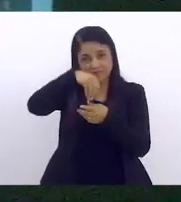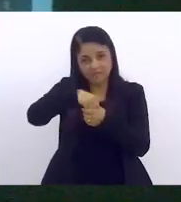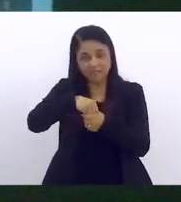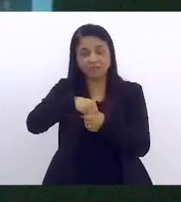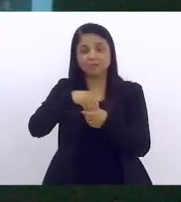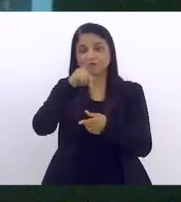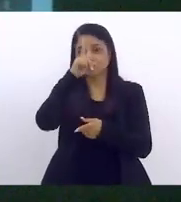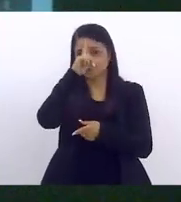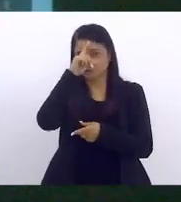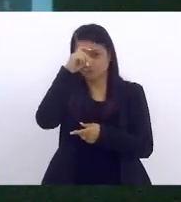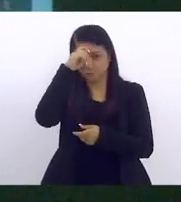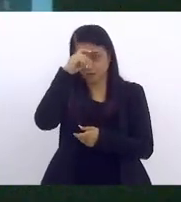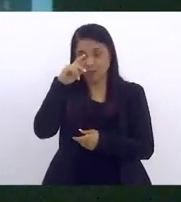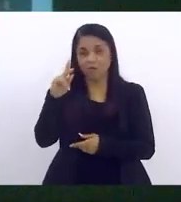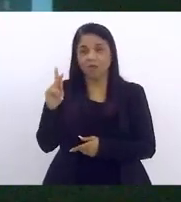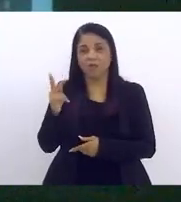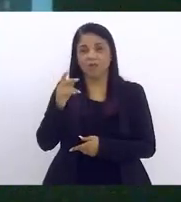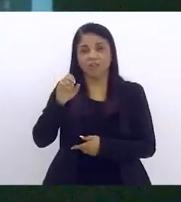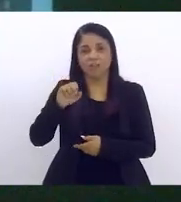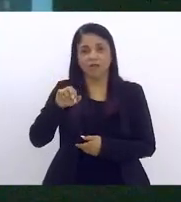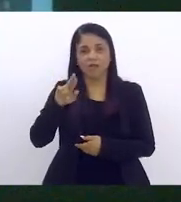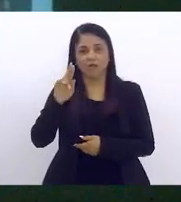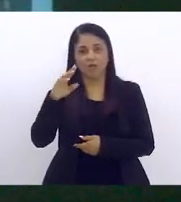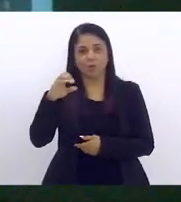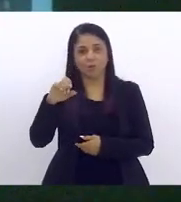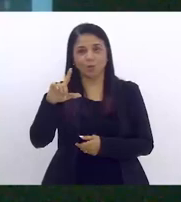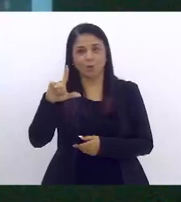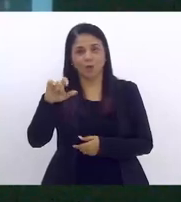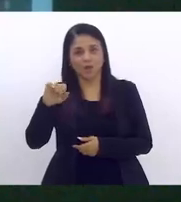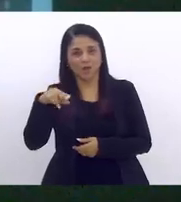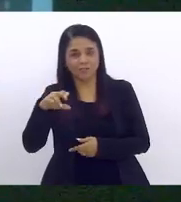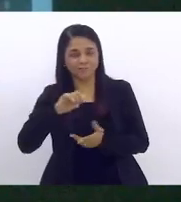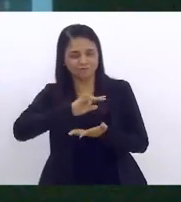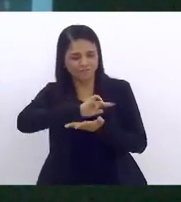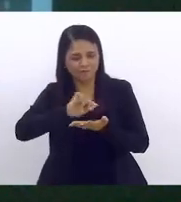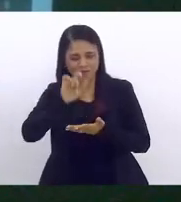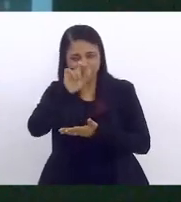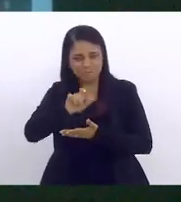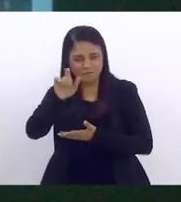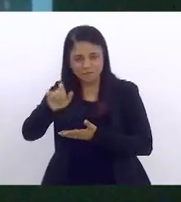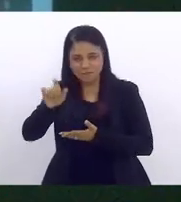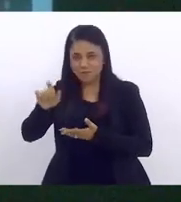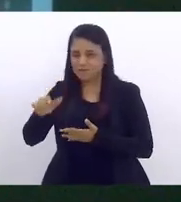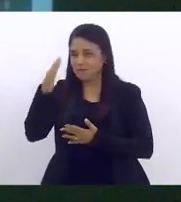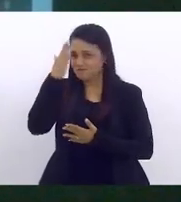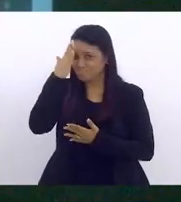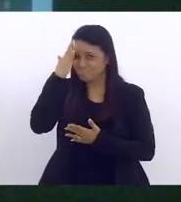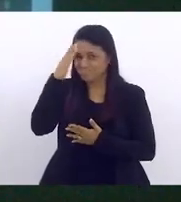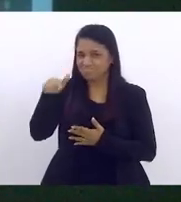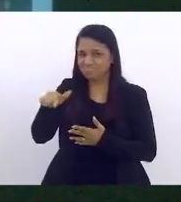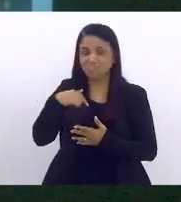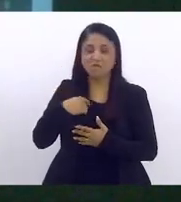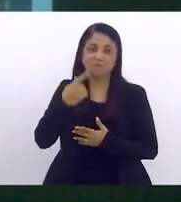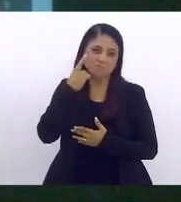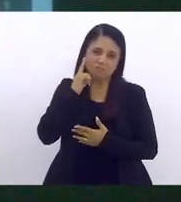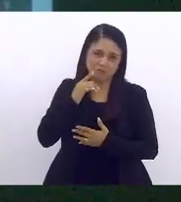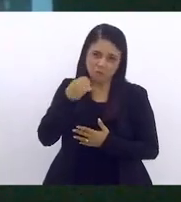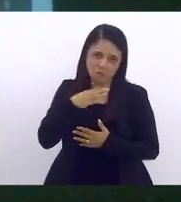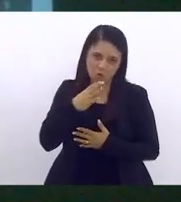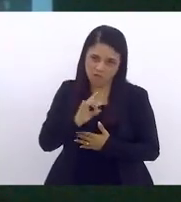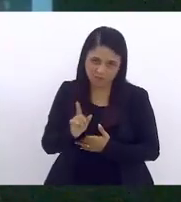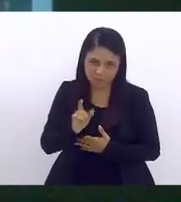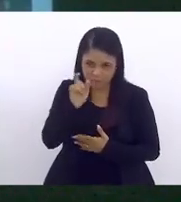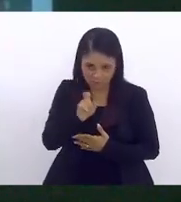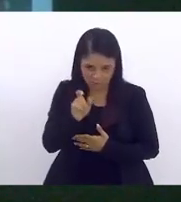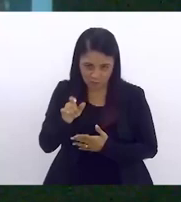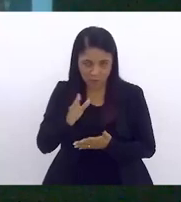Herculano Pinheiro, e aqui a gente vê Malila, Calabria, Cândido, outras que eu não sei nem quem são. E